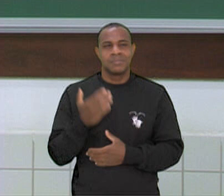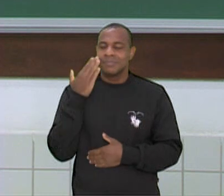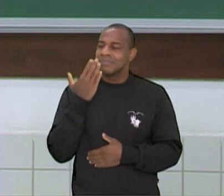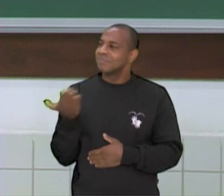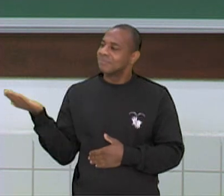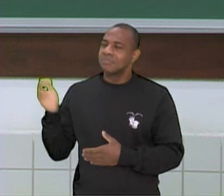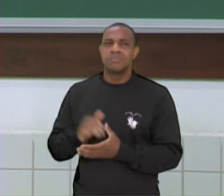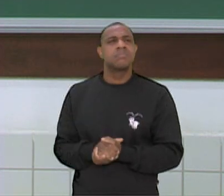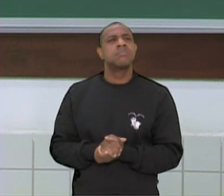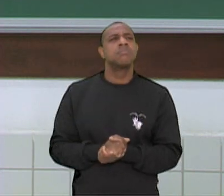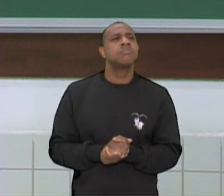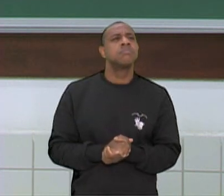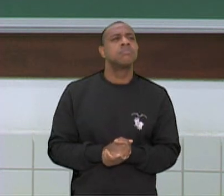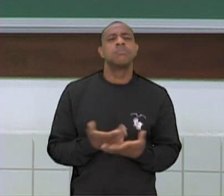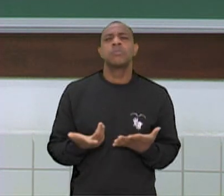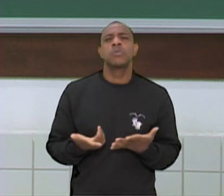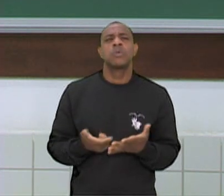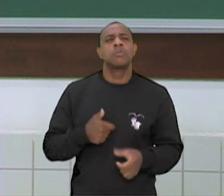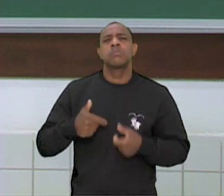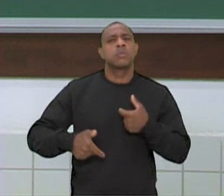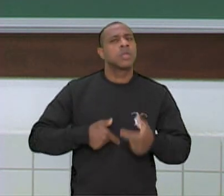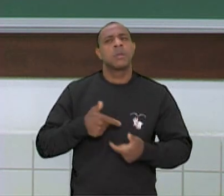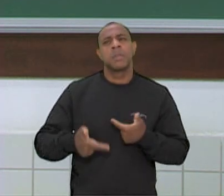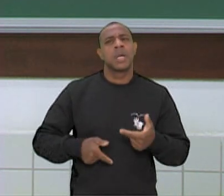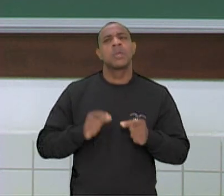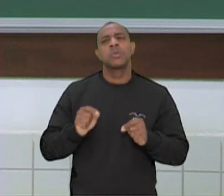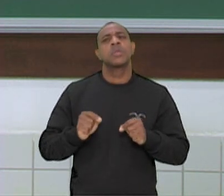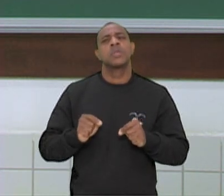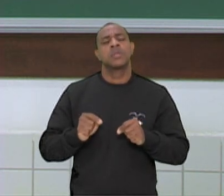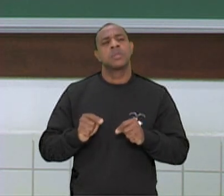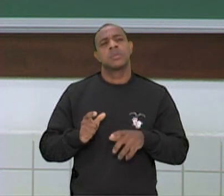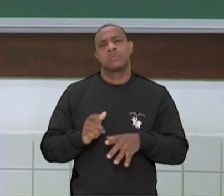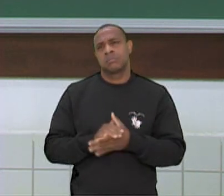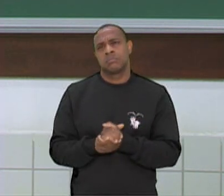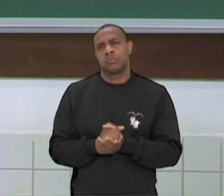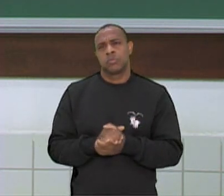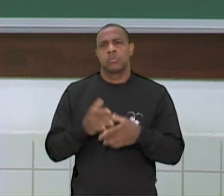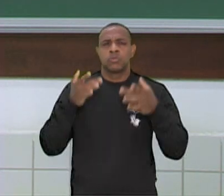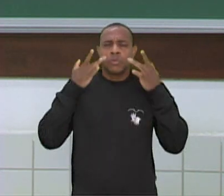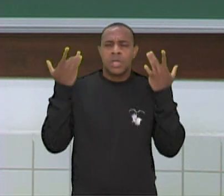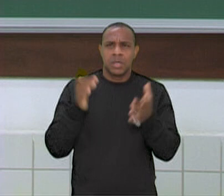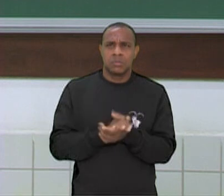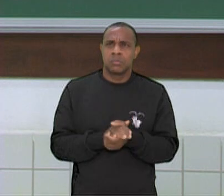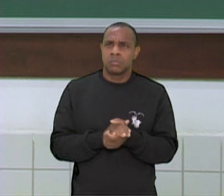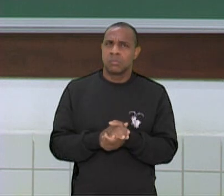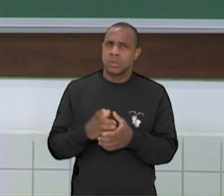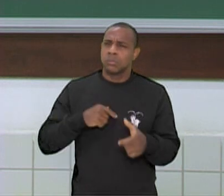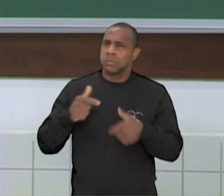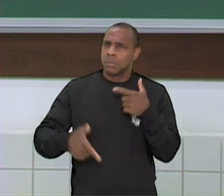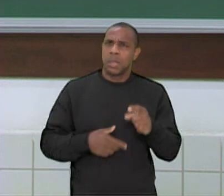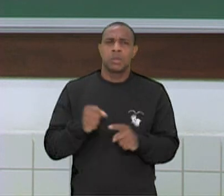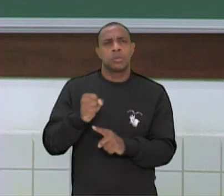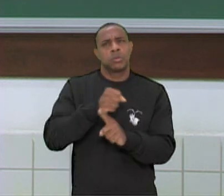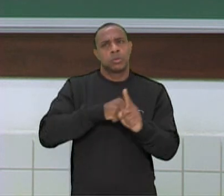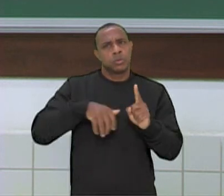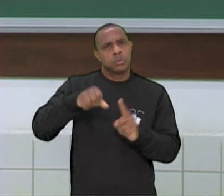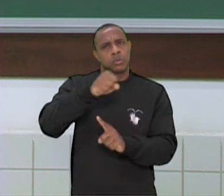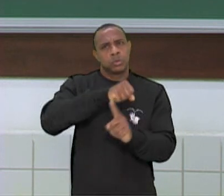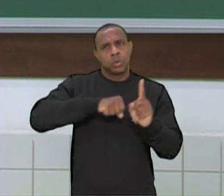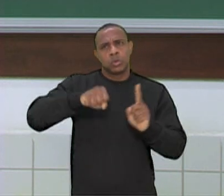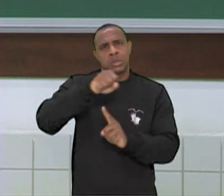Gente, primeiro, qual é o papel do teatro? Você sabia que o teatro tem uma função social? Isso, ele analisa os papéis